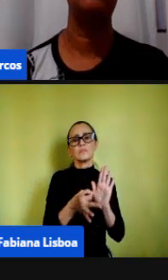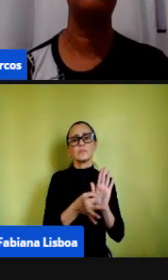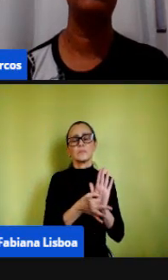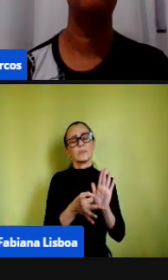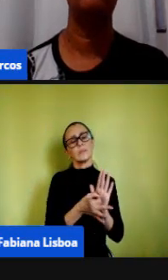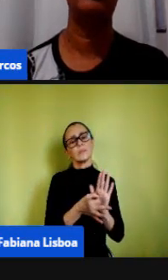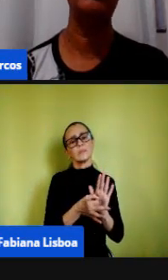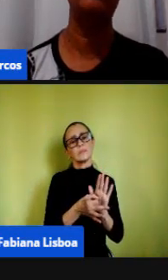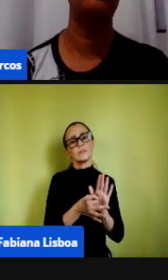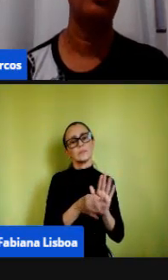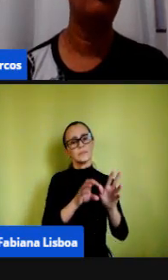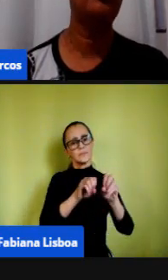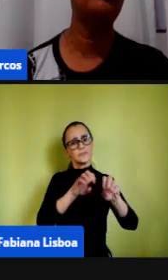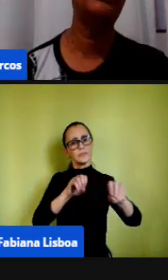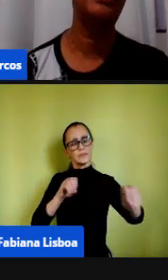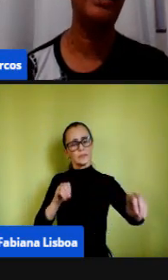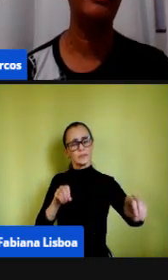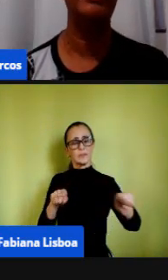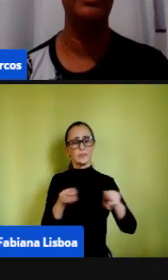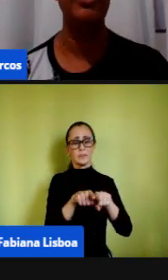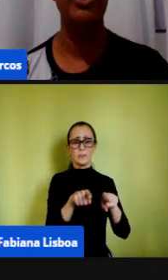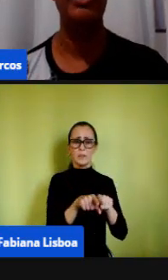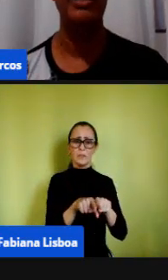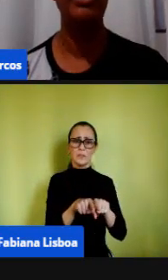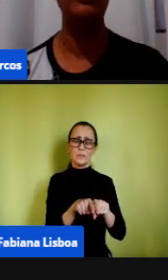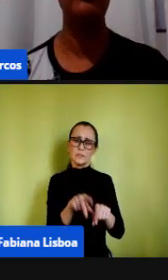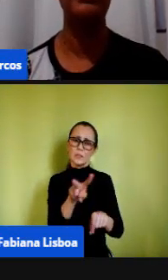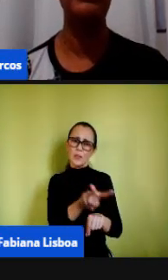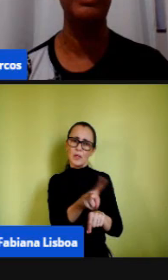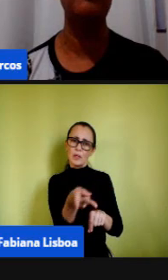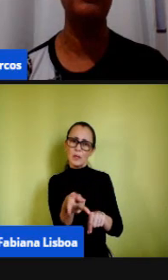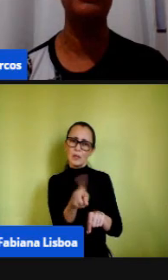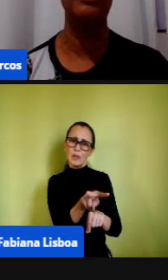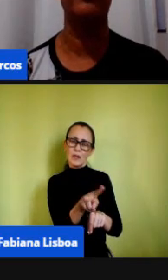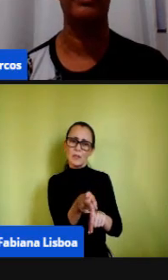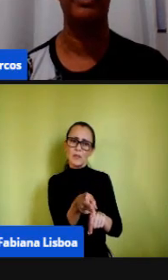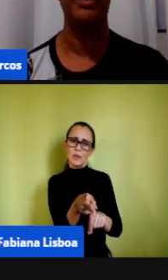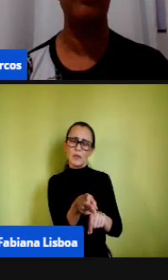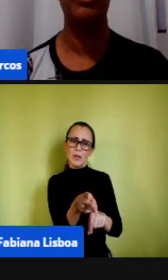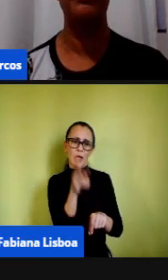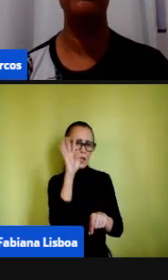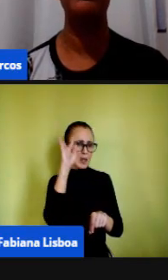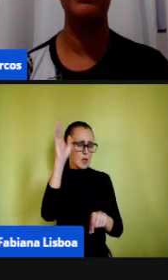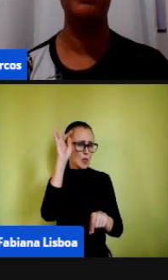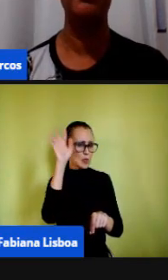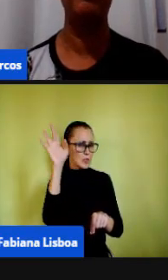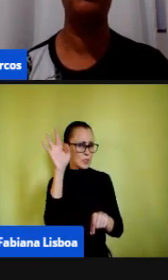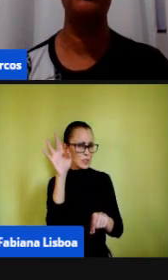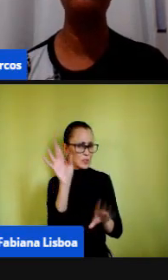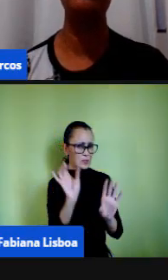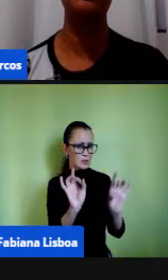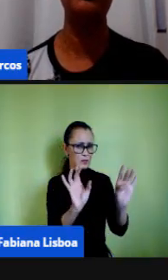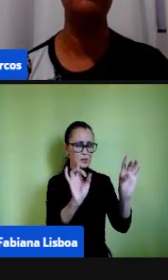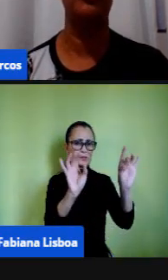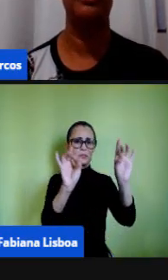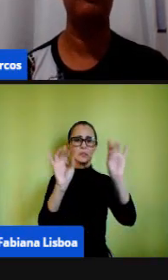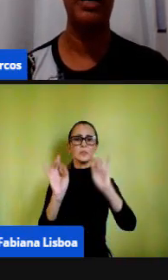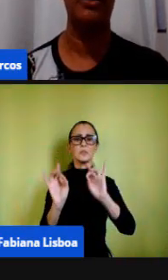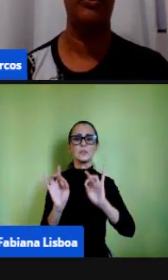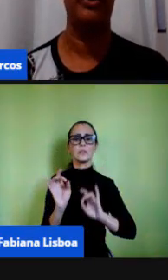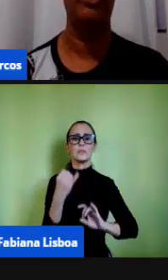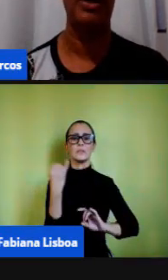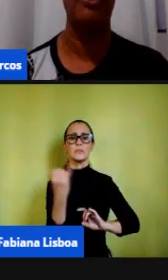à distância e o ensino híbrido possui características e teorias específicas. Por isso que nós devemos discutir